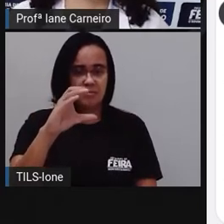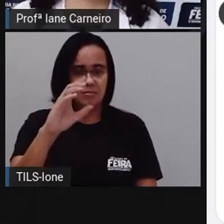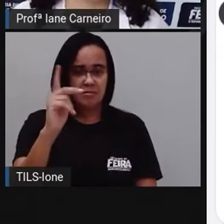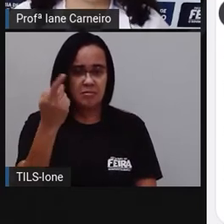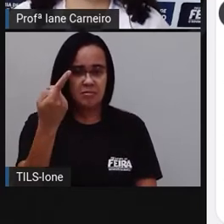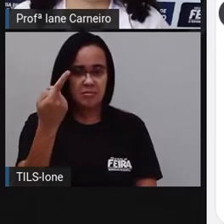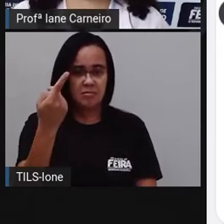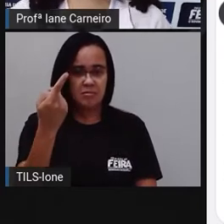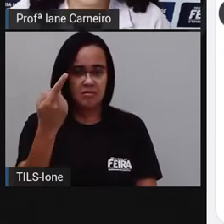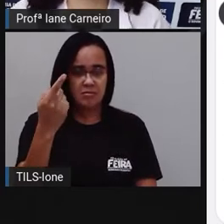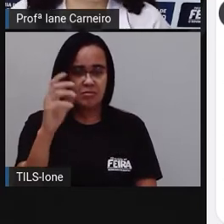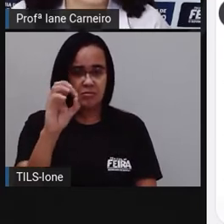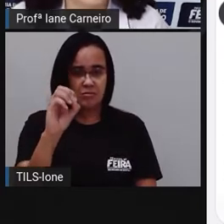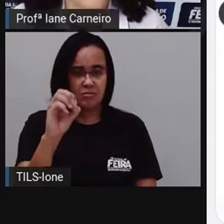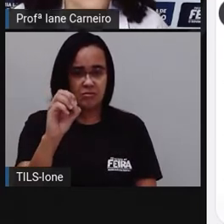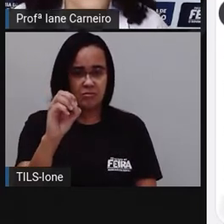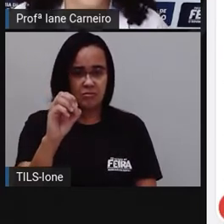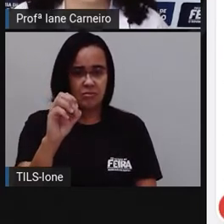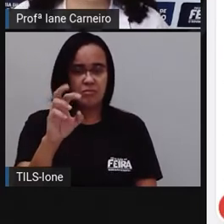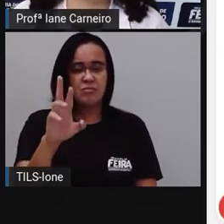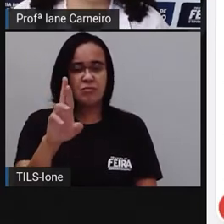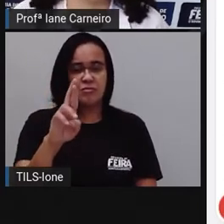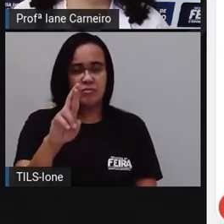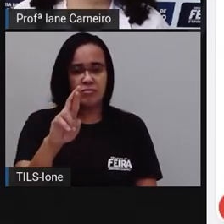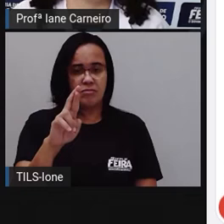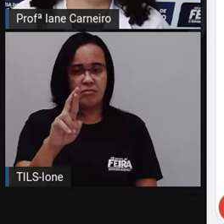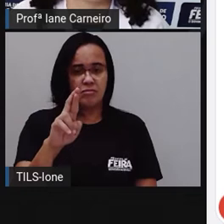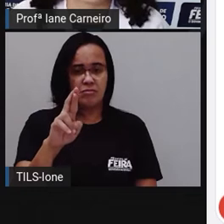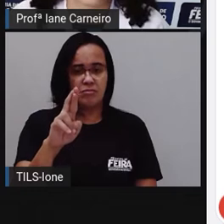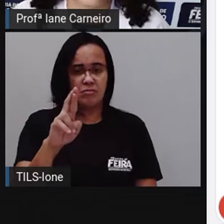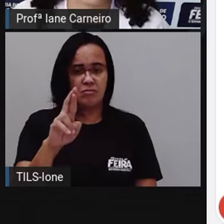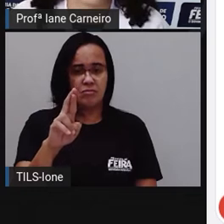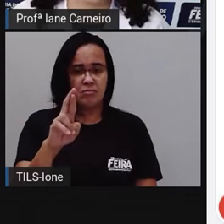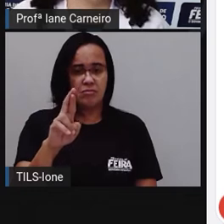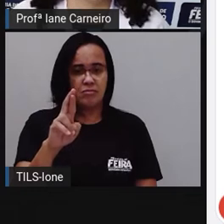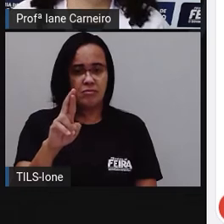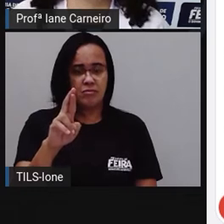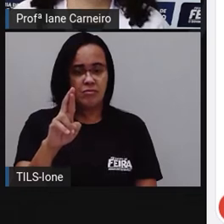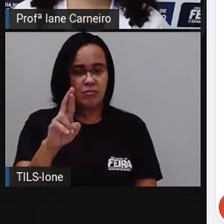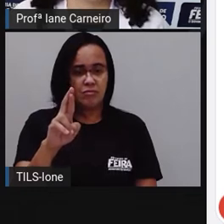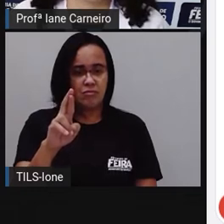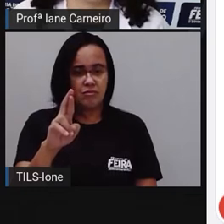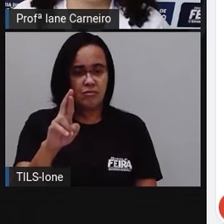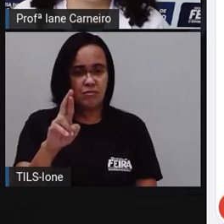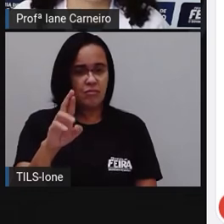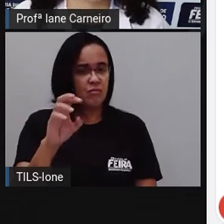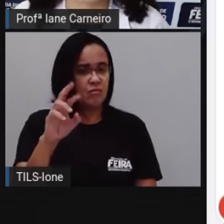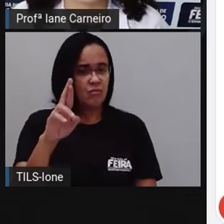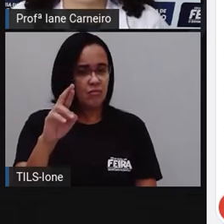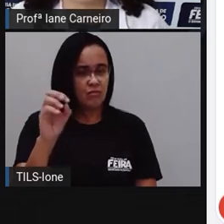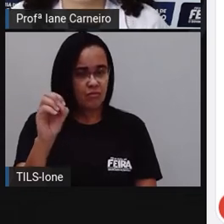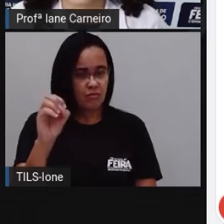xó, xó. Agora tem o cachorro, pro. Vamos ver? Cachorro.